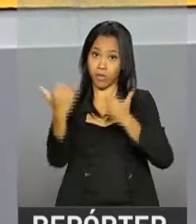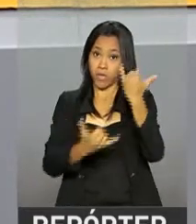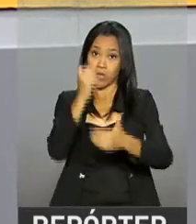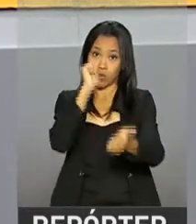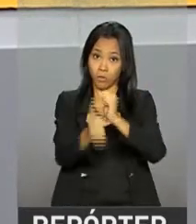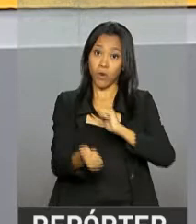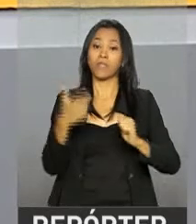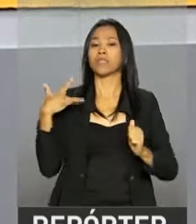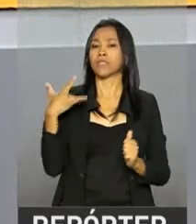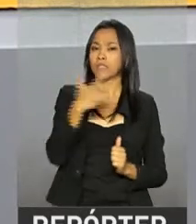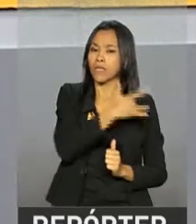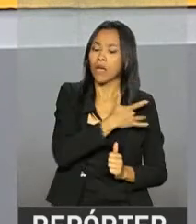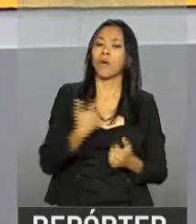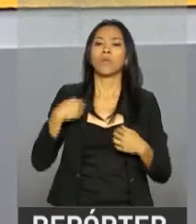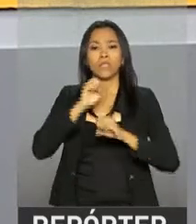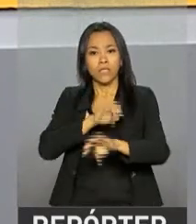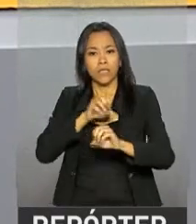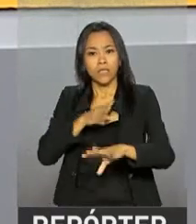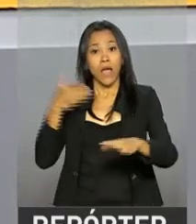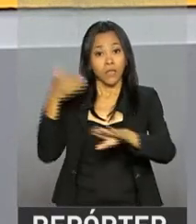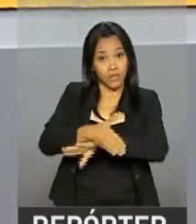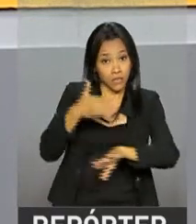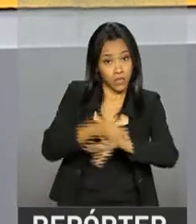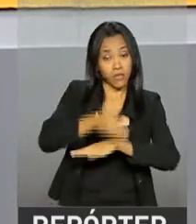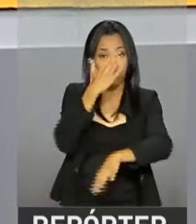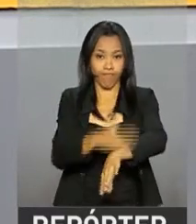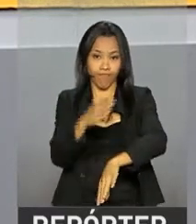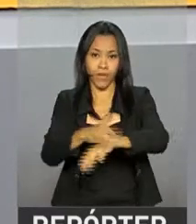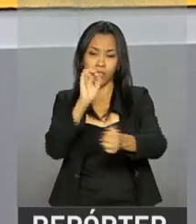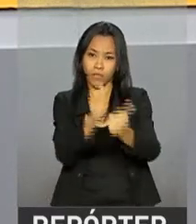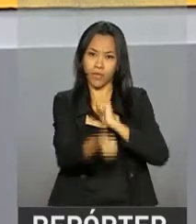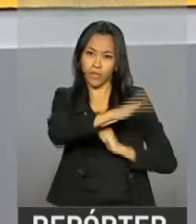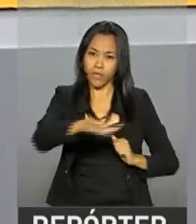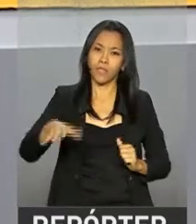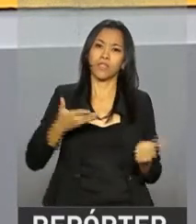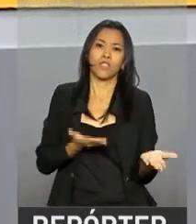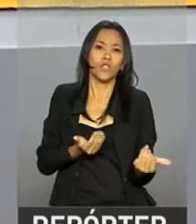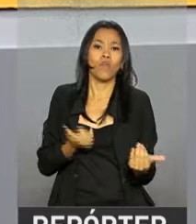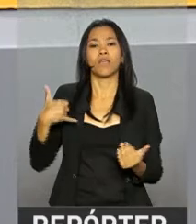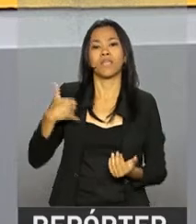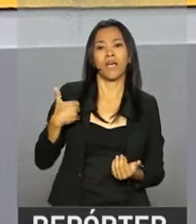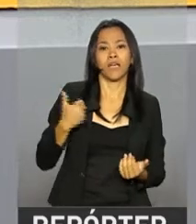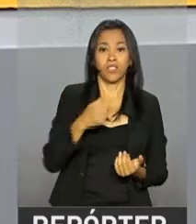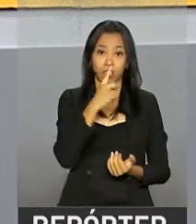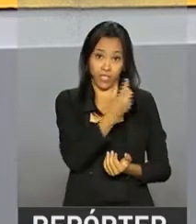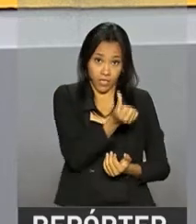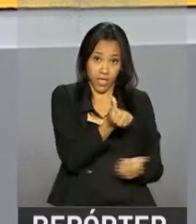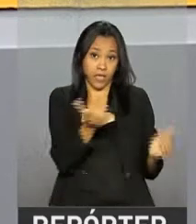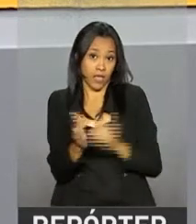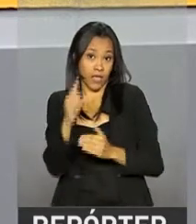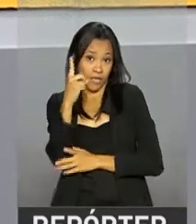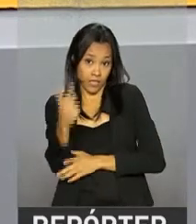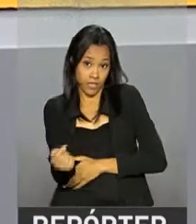saúde e educação por meio do acesso à prática esportiva para crianças e jovens com idade entre 6 e 17 anos durante